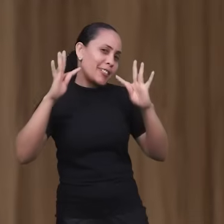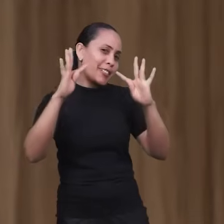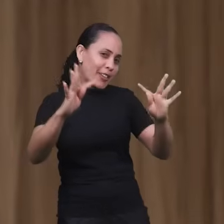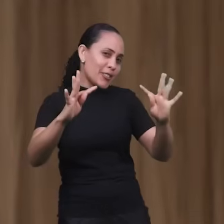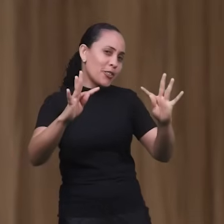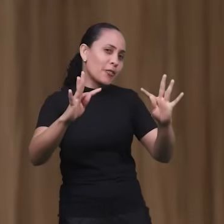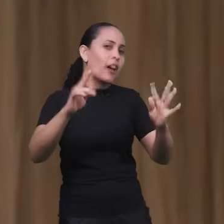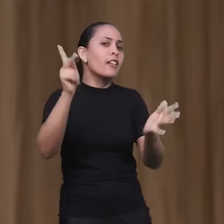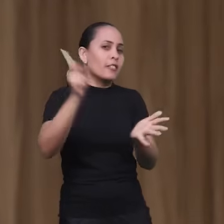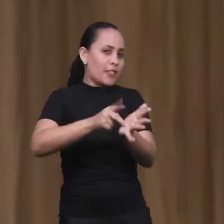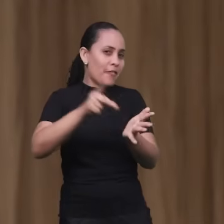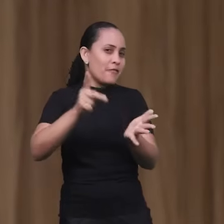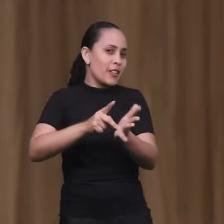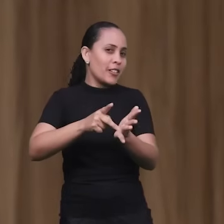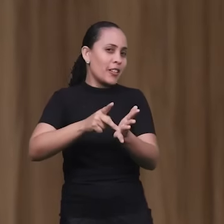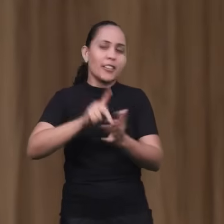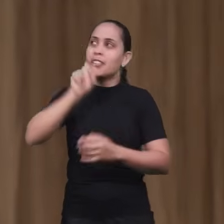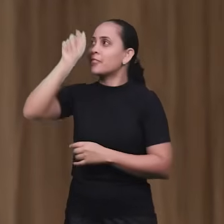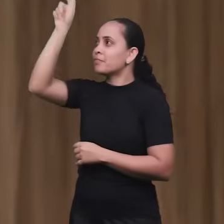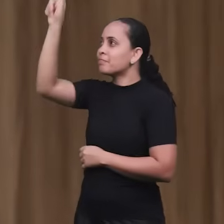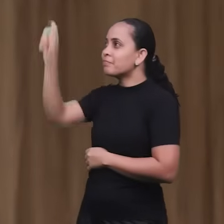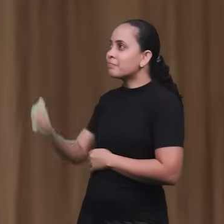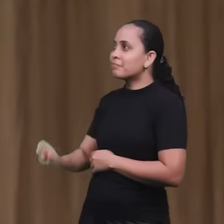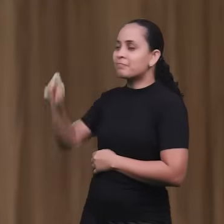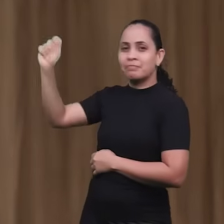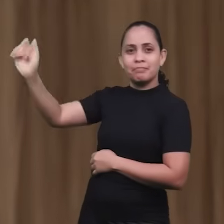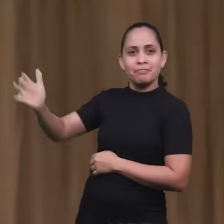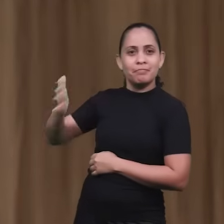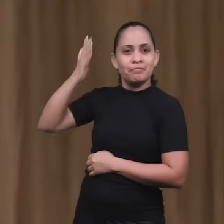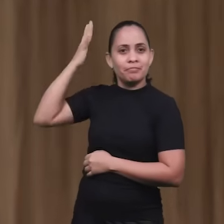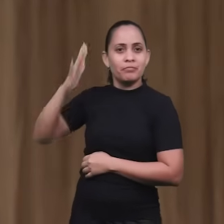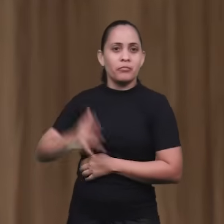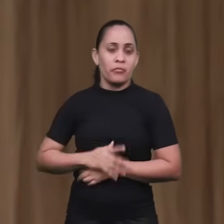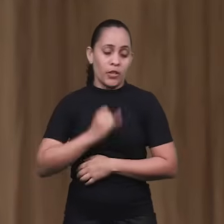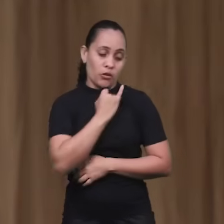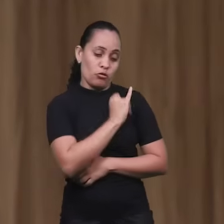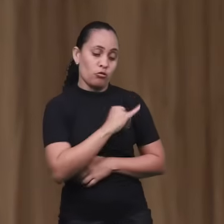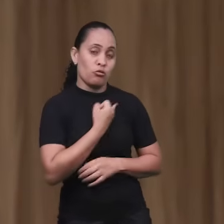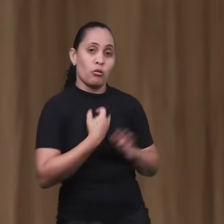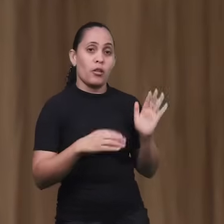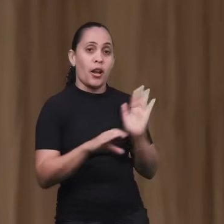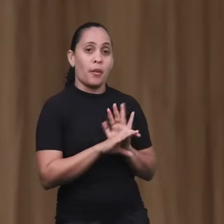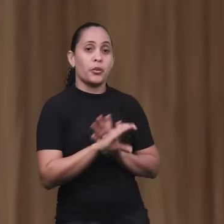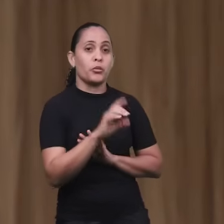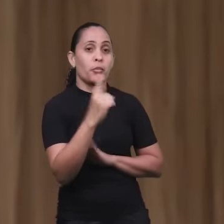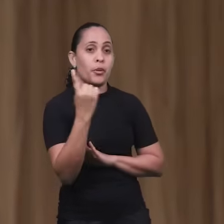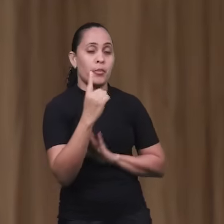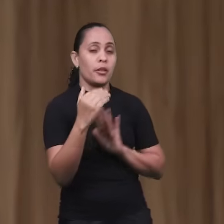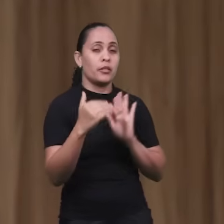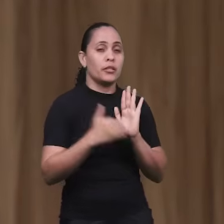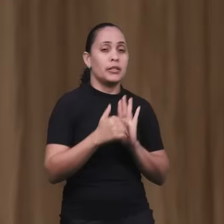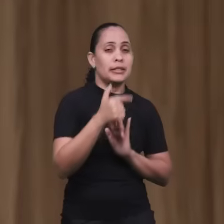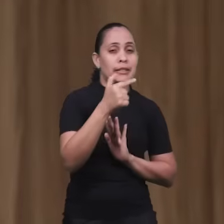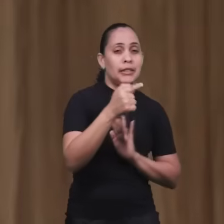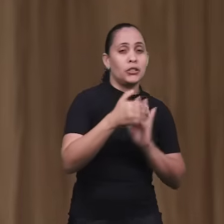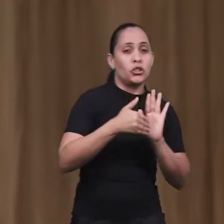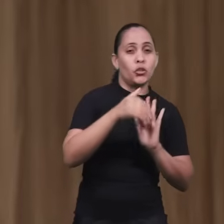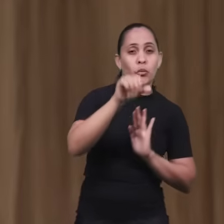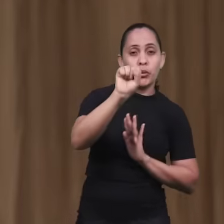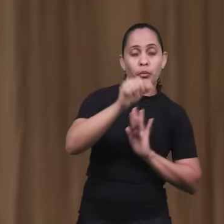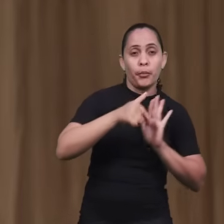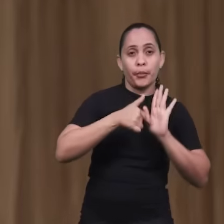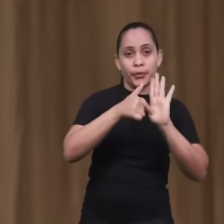luz, mas que havia sido chamado para testificar da verdadeira luz.